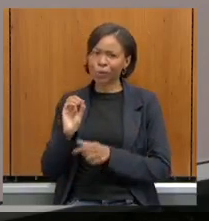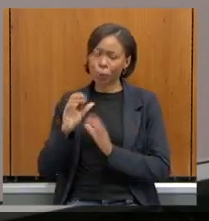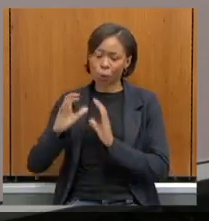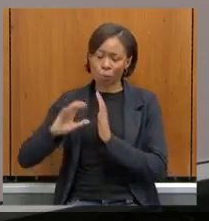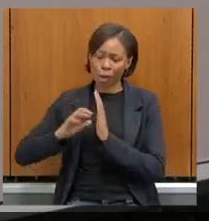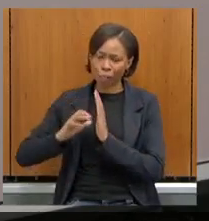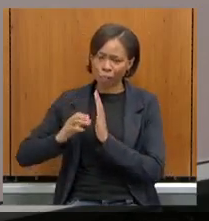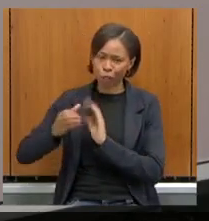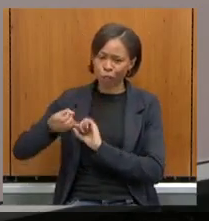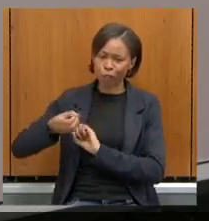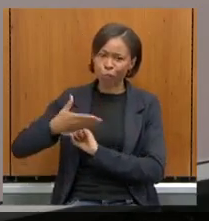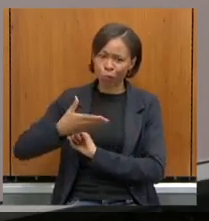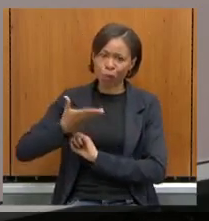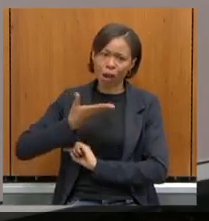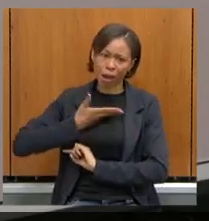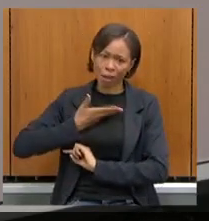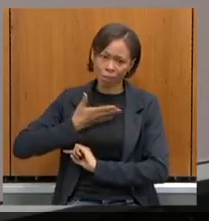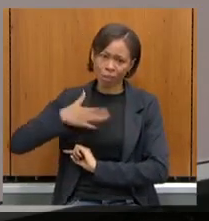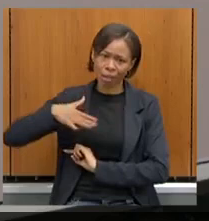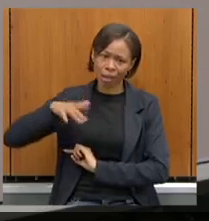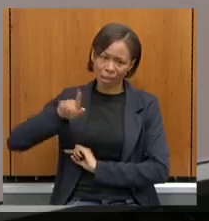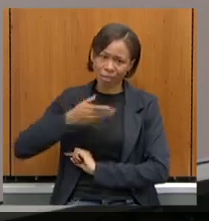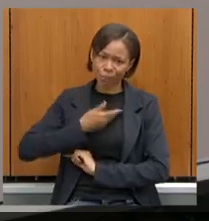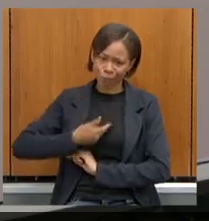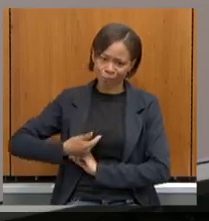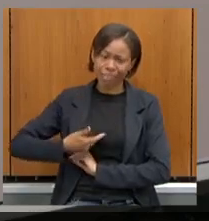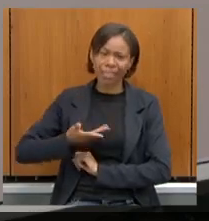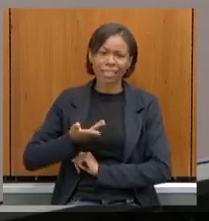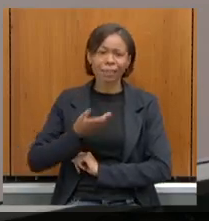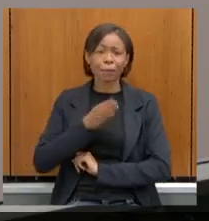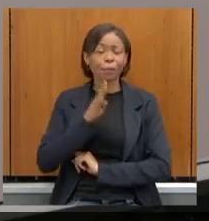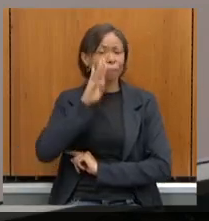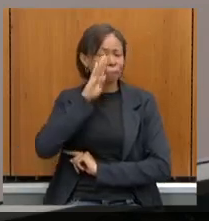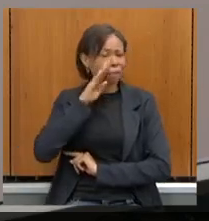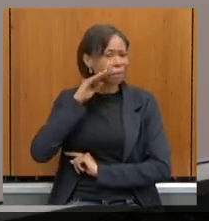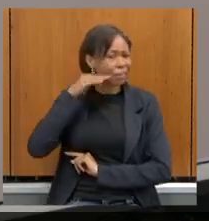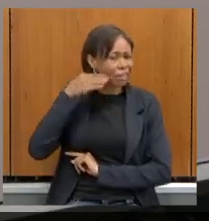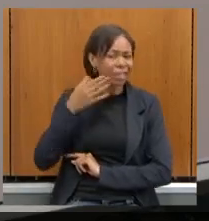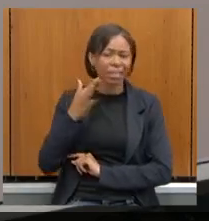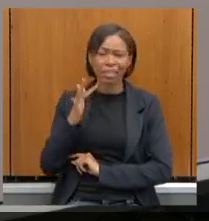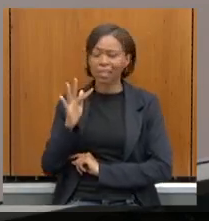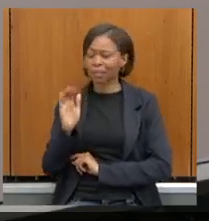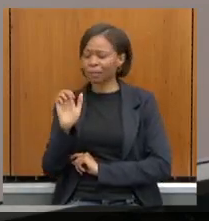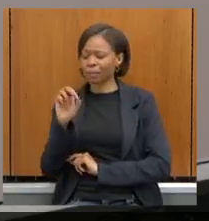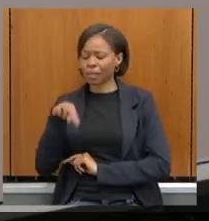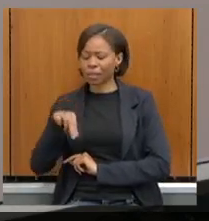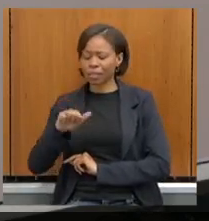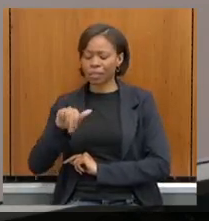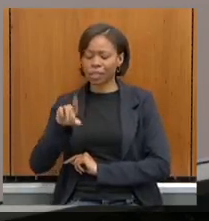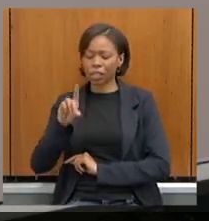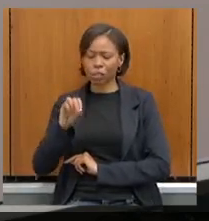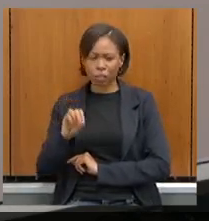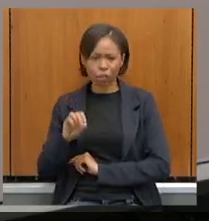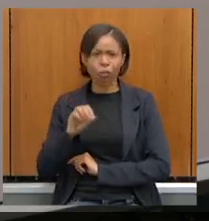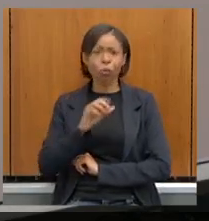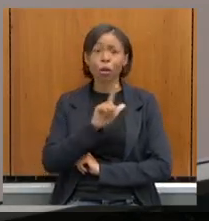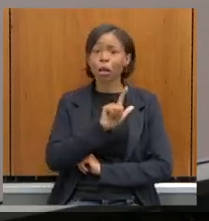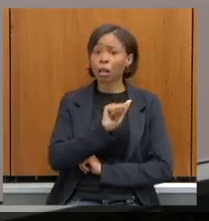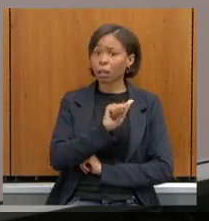colega de governo. Beatriz Serqueira, Fernando Pacheco, Laura Serrano,